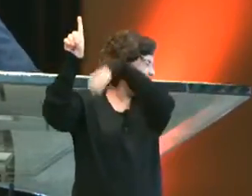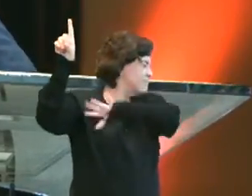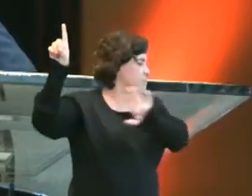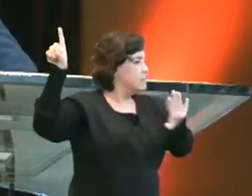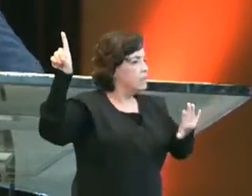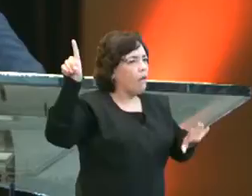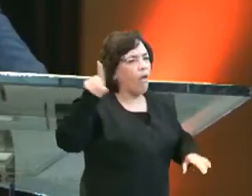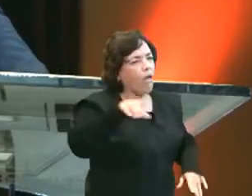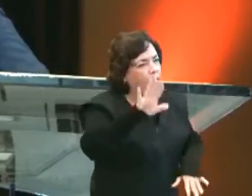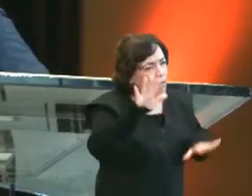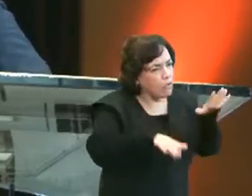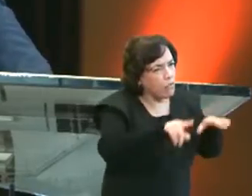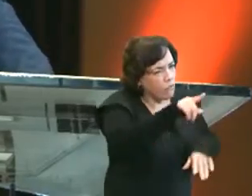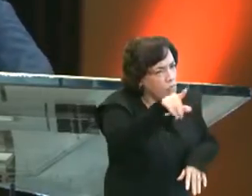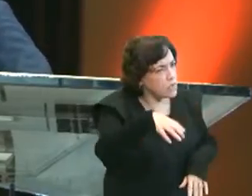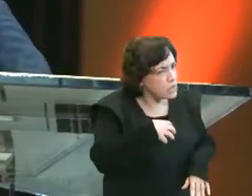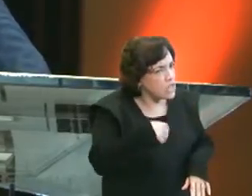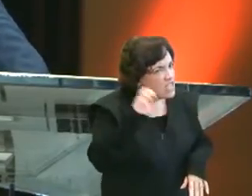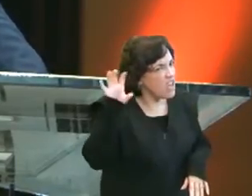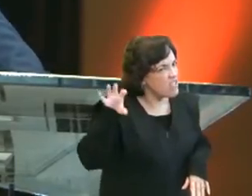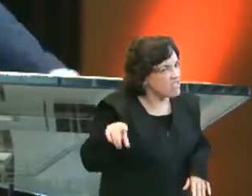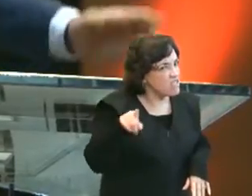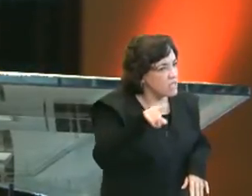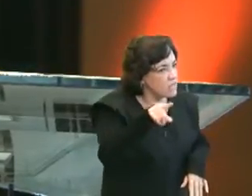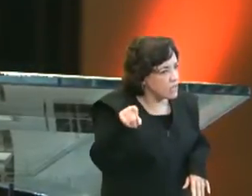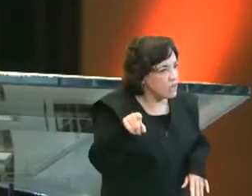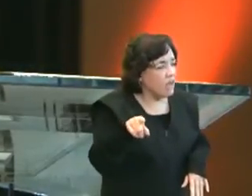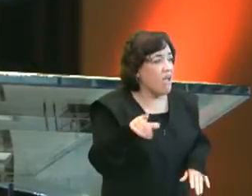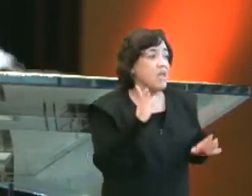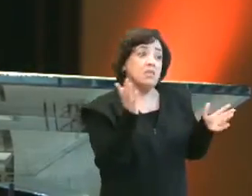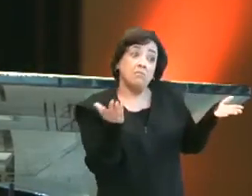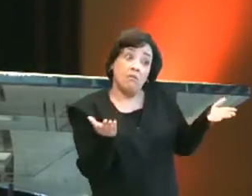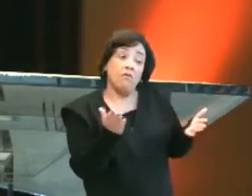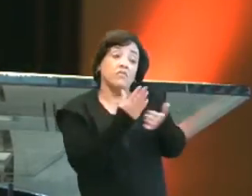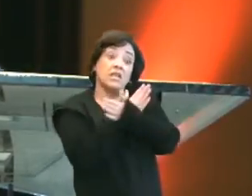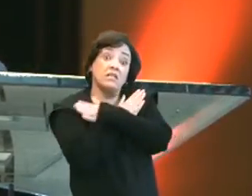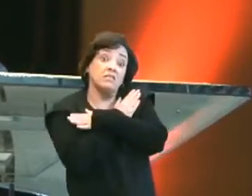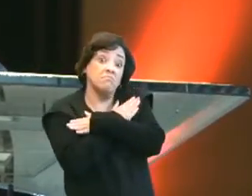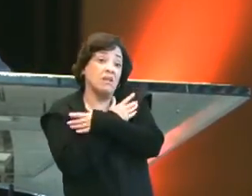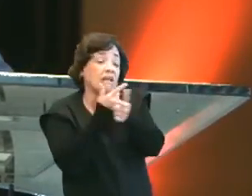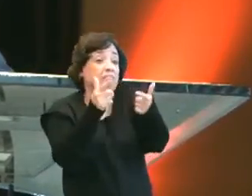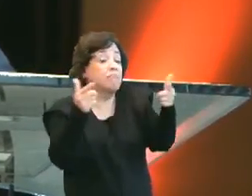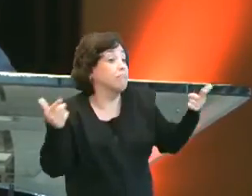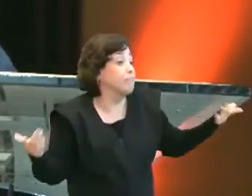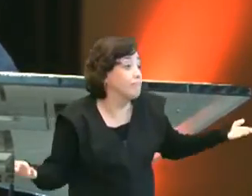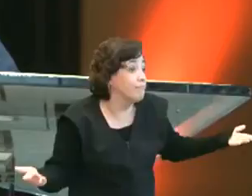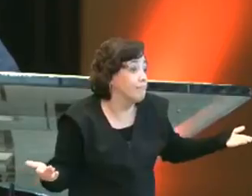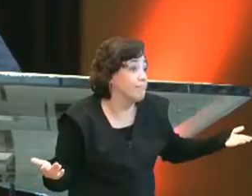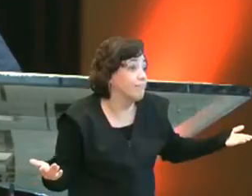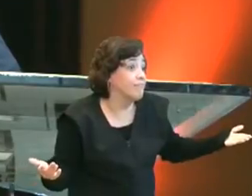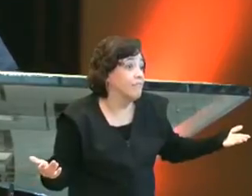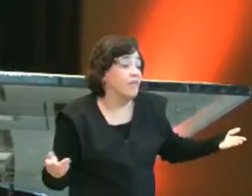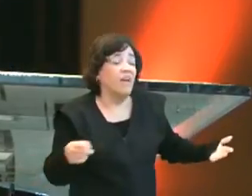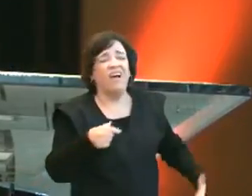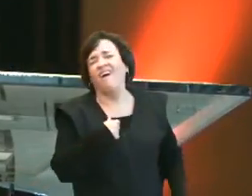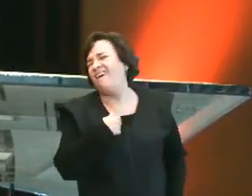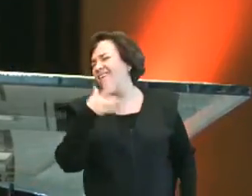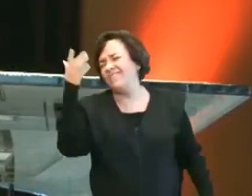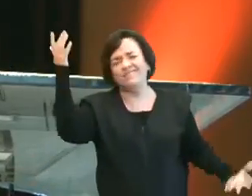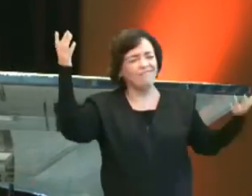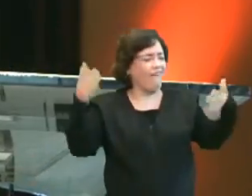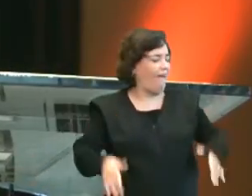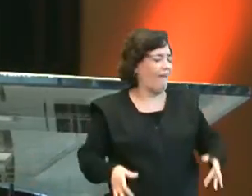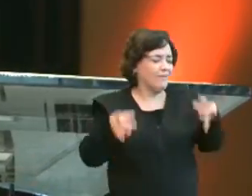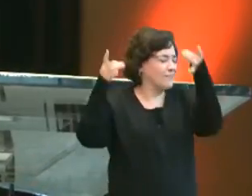Talvez diante de mais uma proposta de emprego recusada, você chegou aqui dizendo: Deus, já tive o bastante.